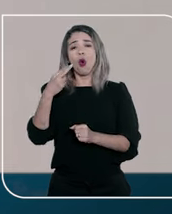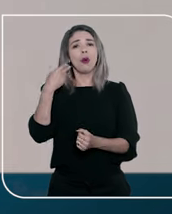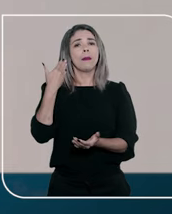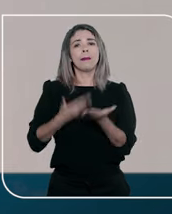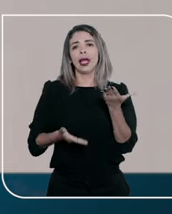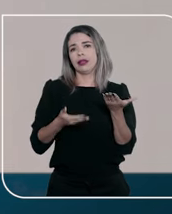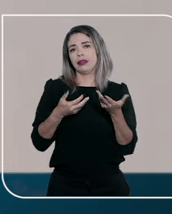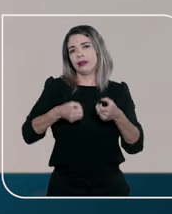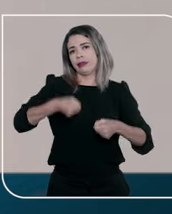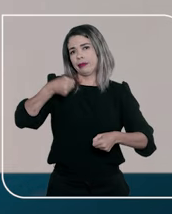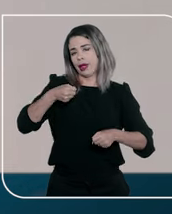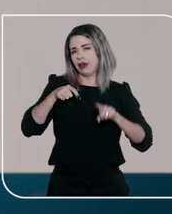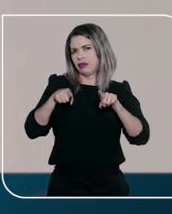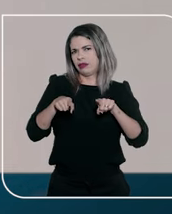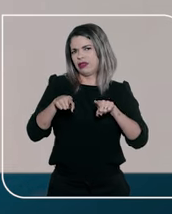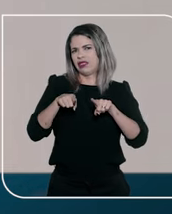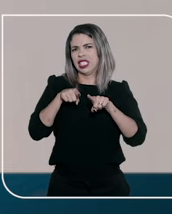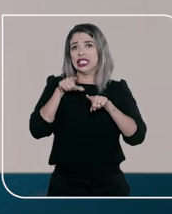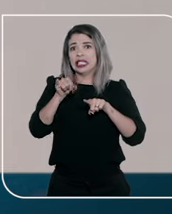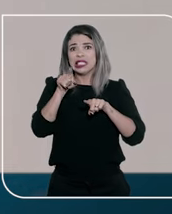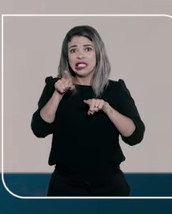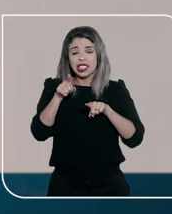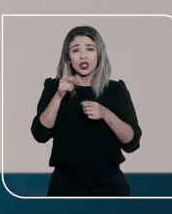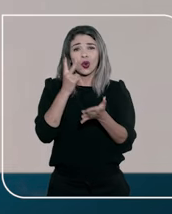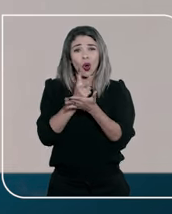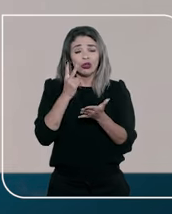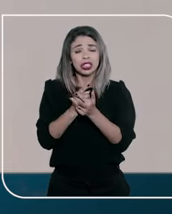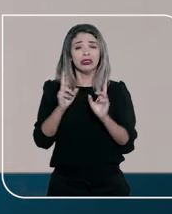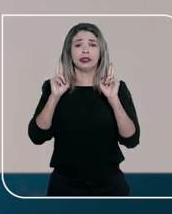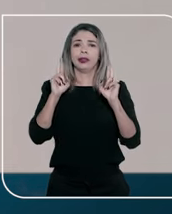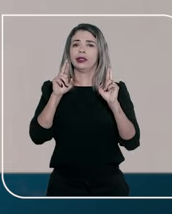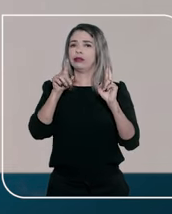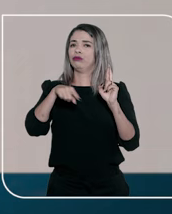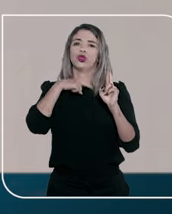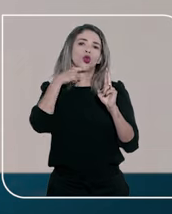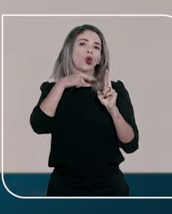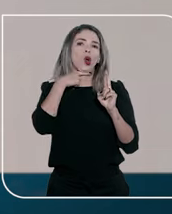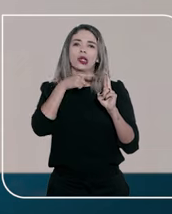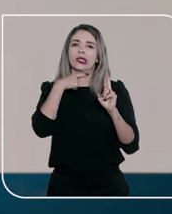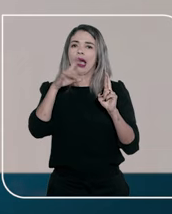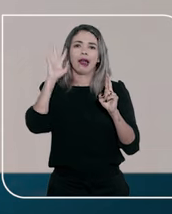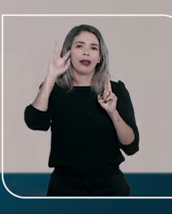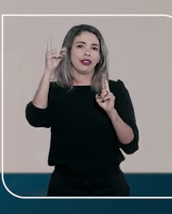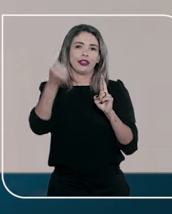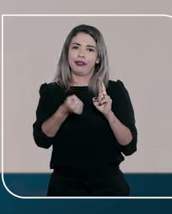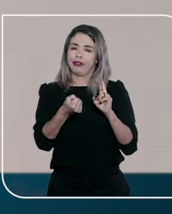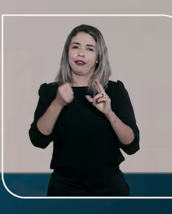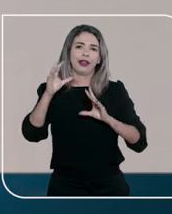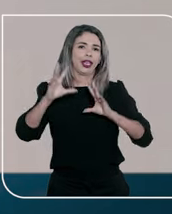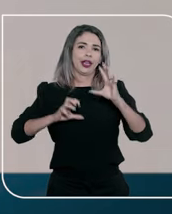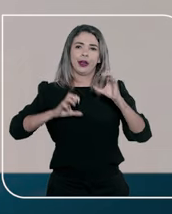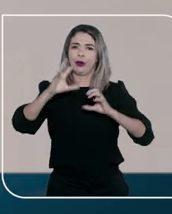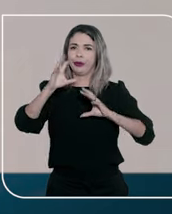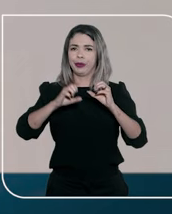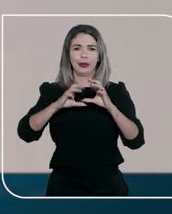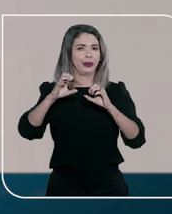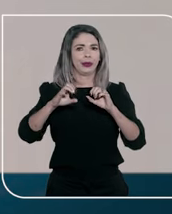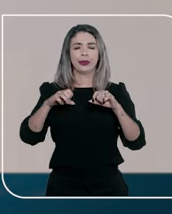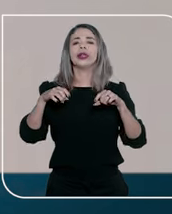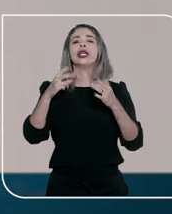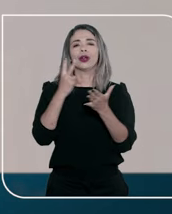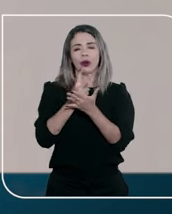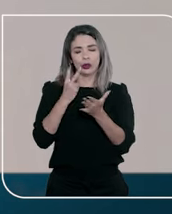Enquanto essa expectativa existir, nós não conseguiremos, muito provavelmente, diminuir o volume de judicialização. E como